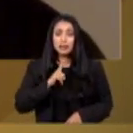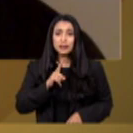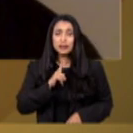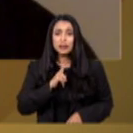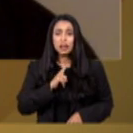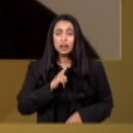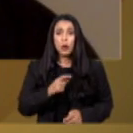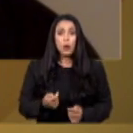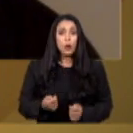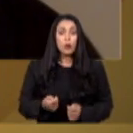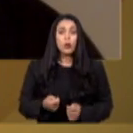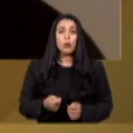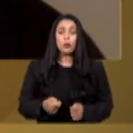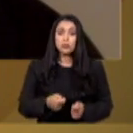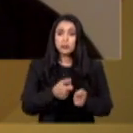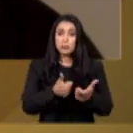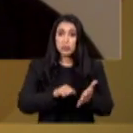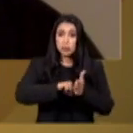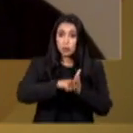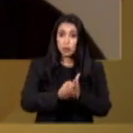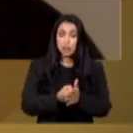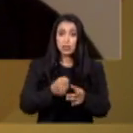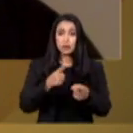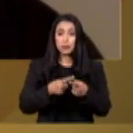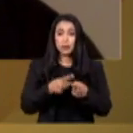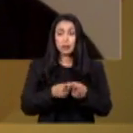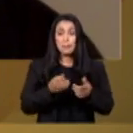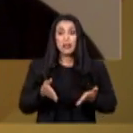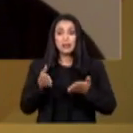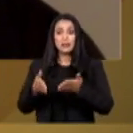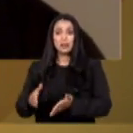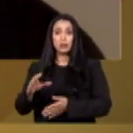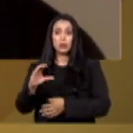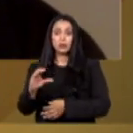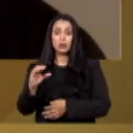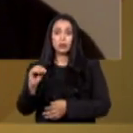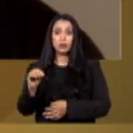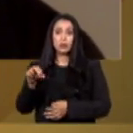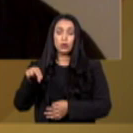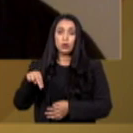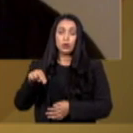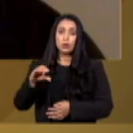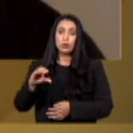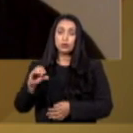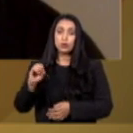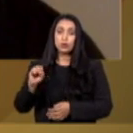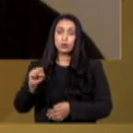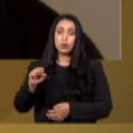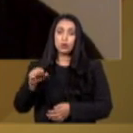simplesmente porque ela não